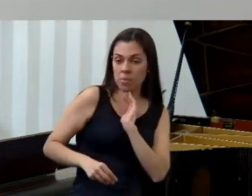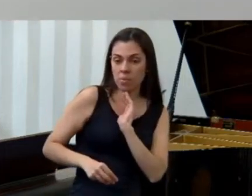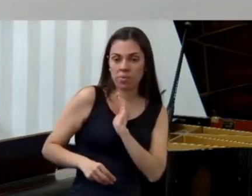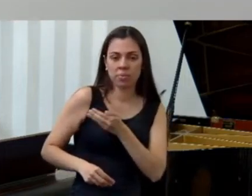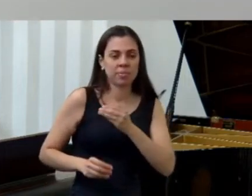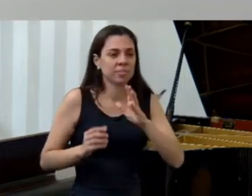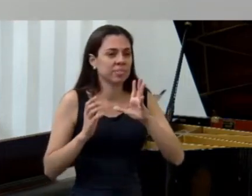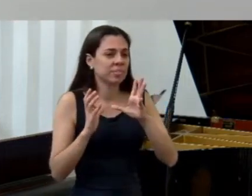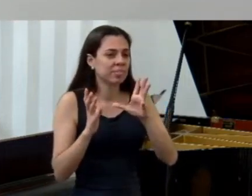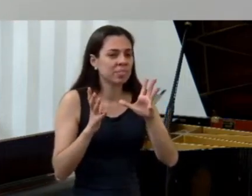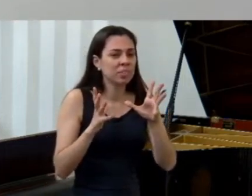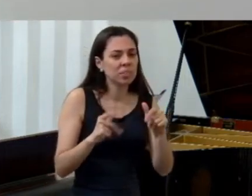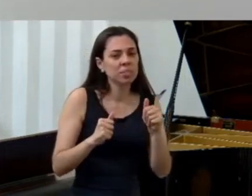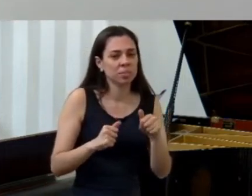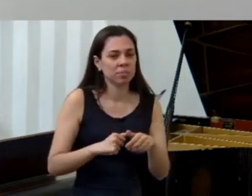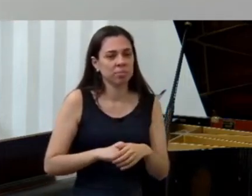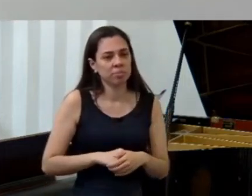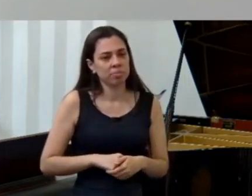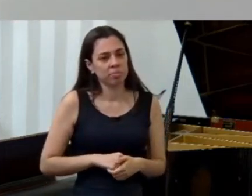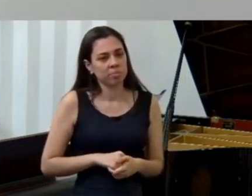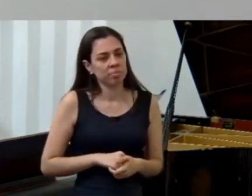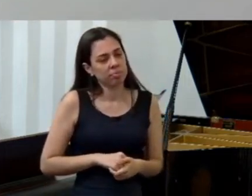todo.